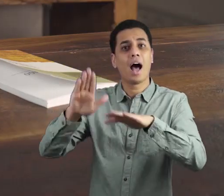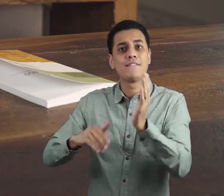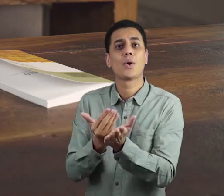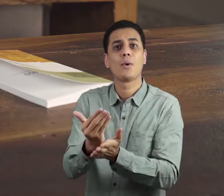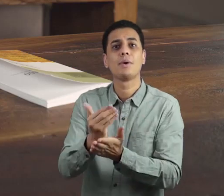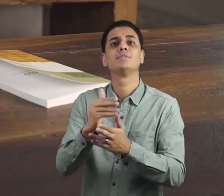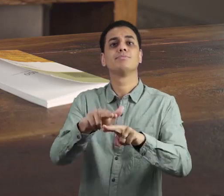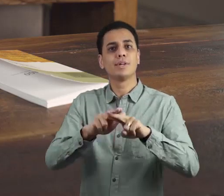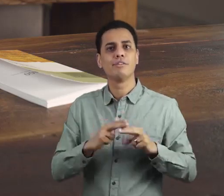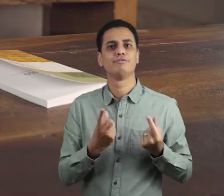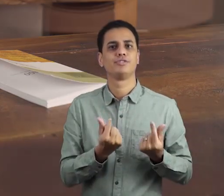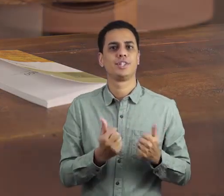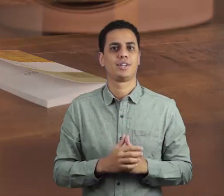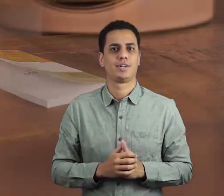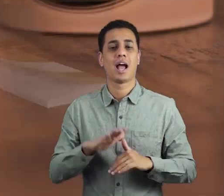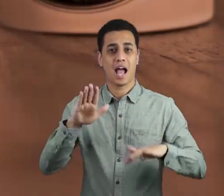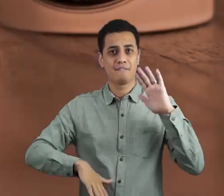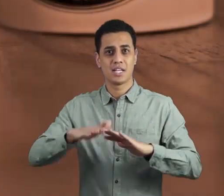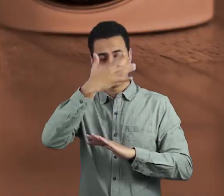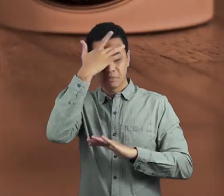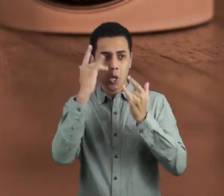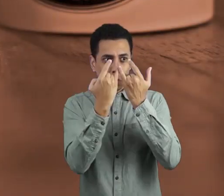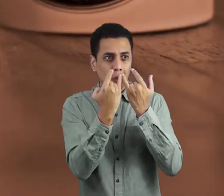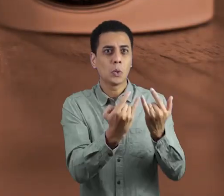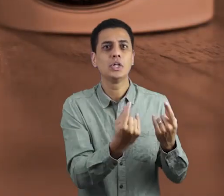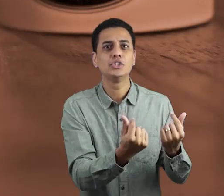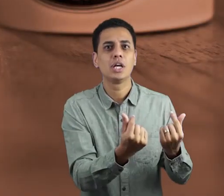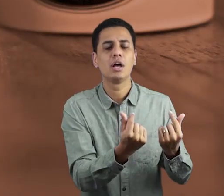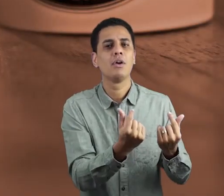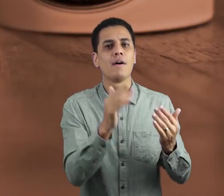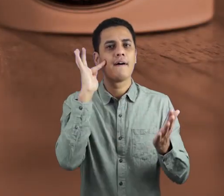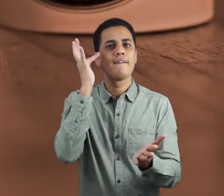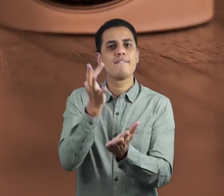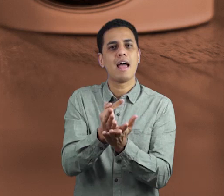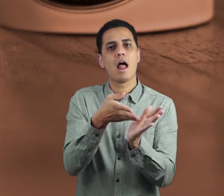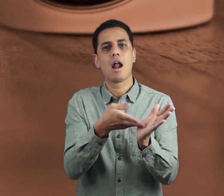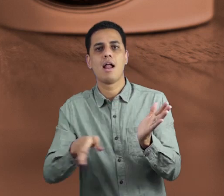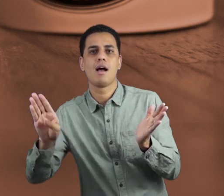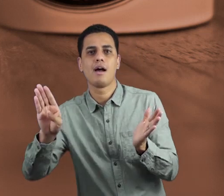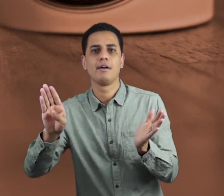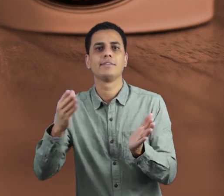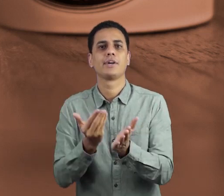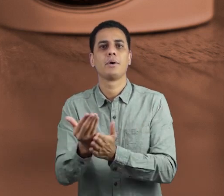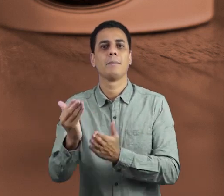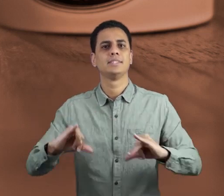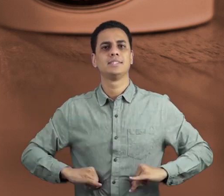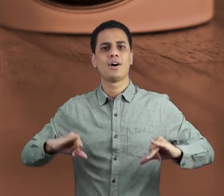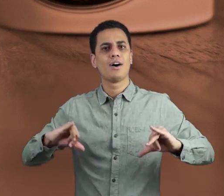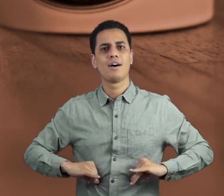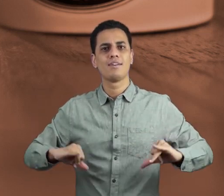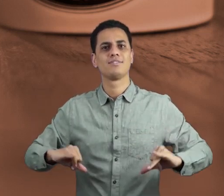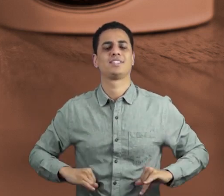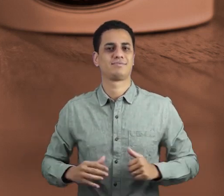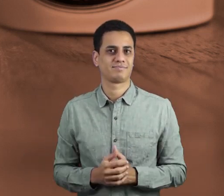pastor, inclusive dizendo para ele, você, porém, homem de Deus, fuja dessas coisas. Busque a justiça, a piedade, busque